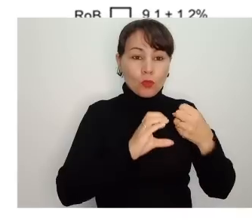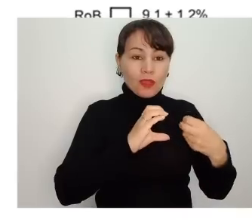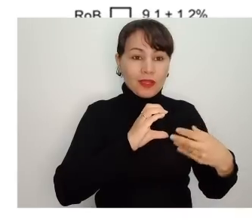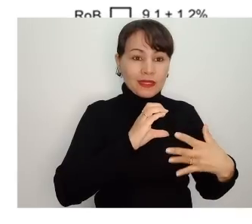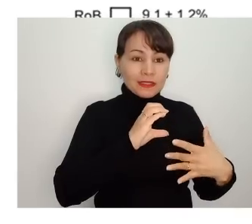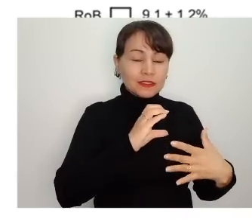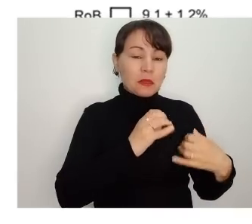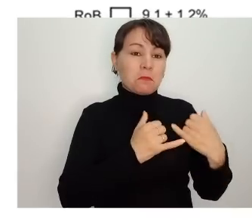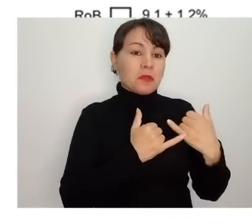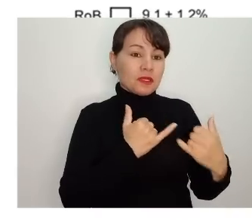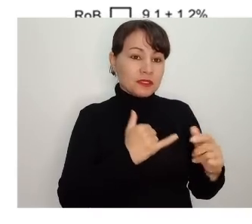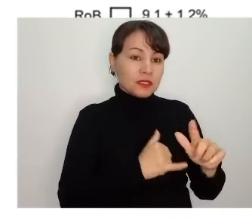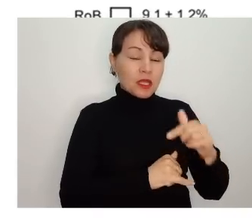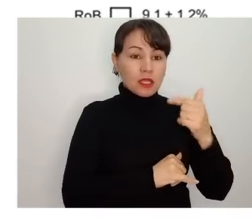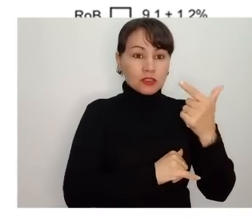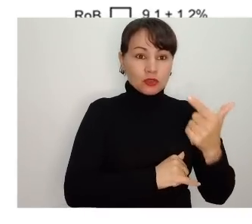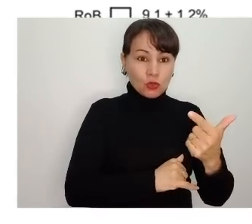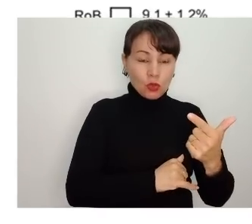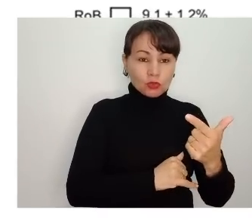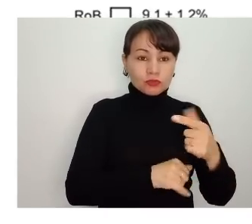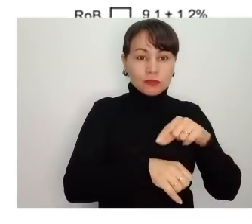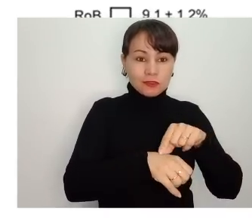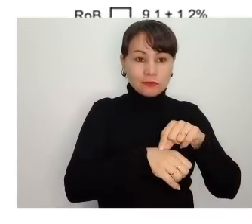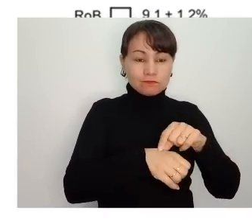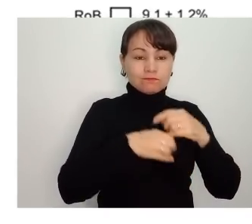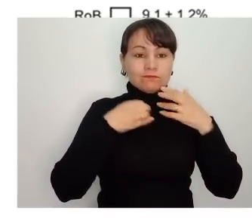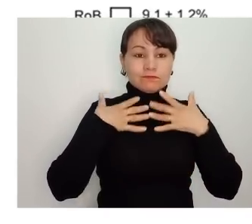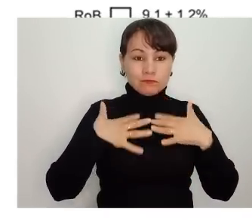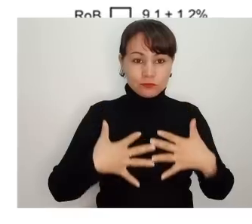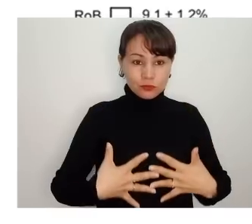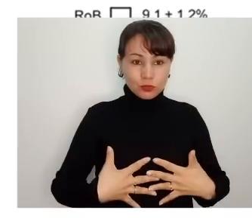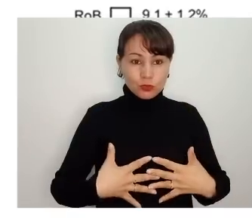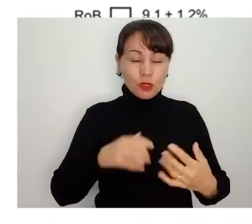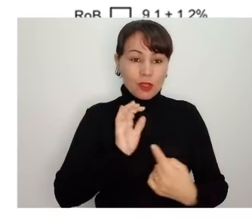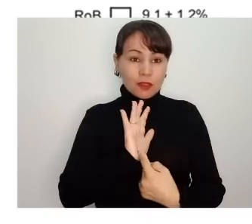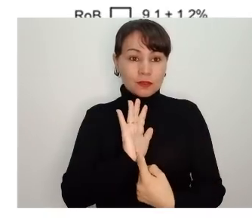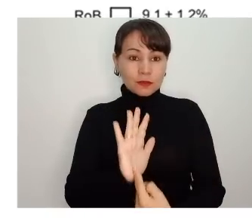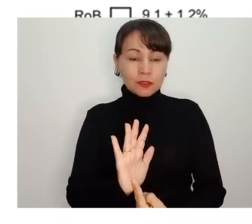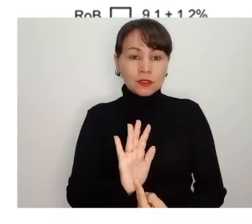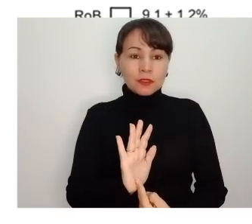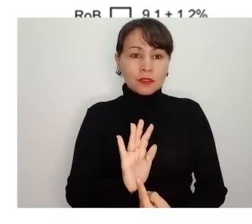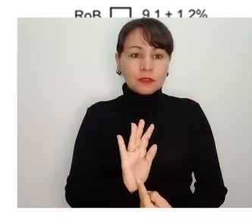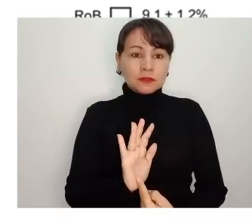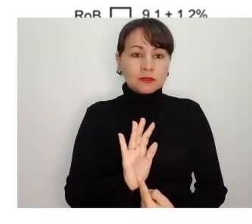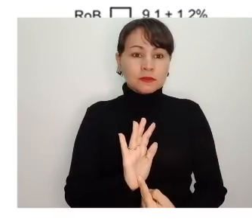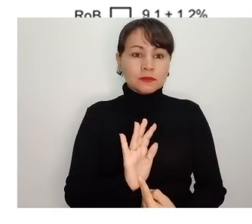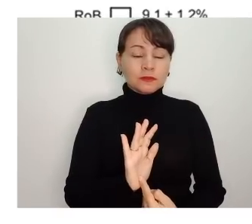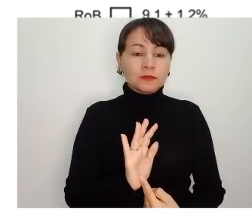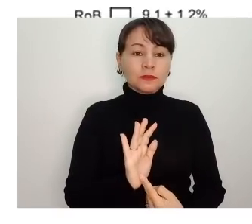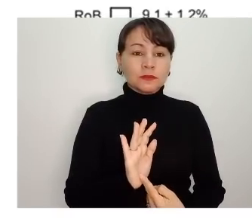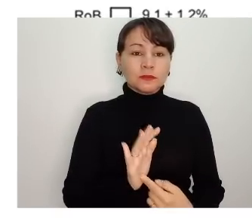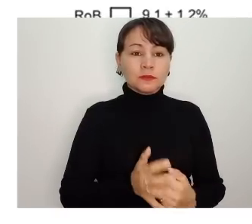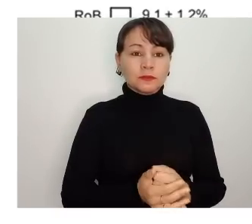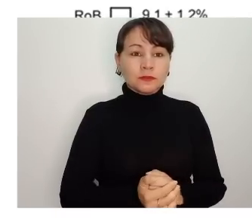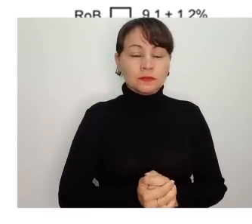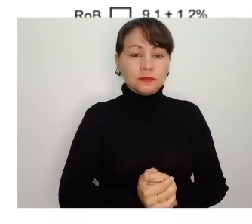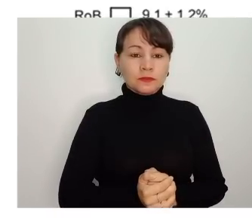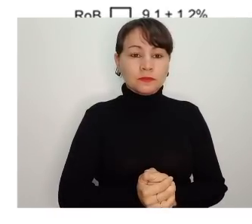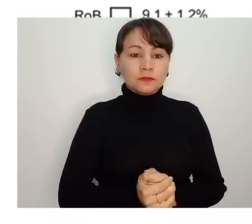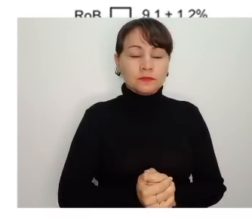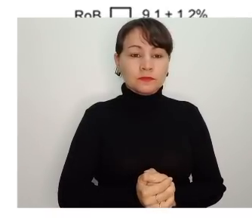com características semelhantes às demais células do nosso corpo, elas apresentam, no entanto,